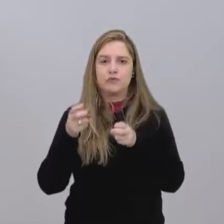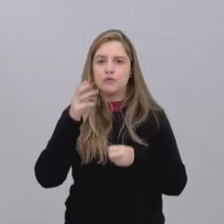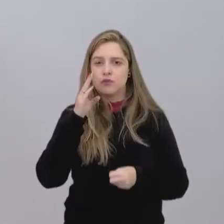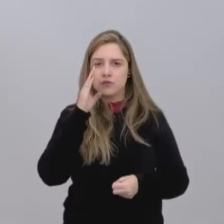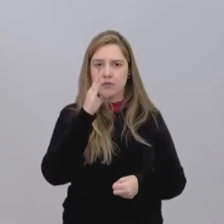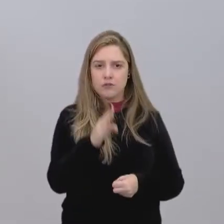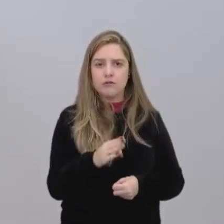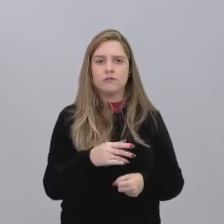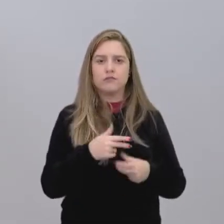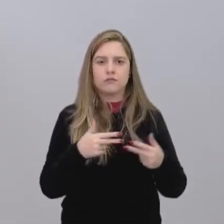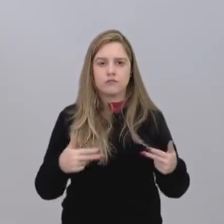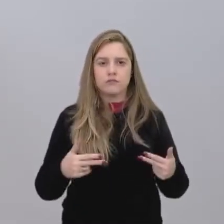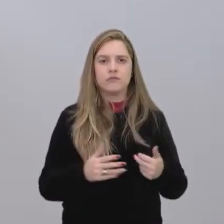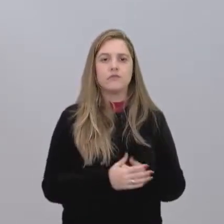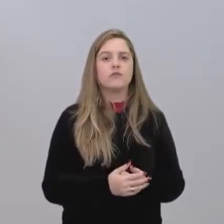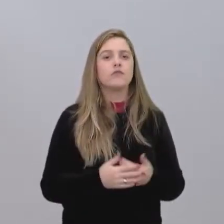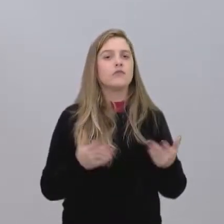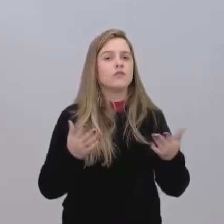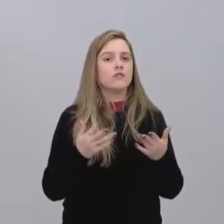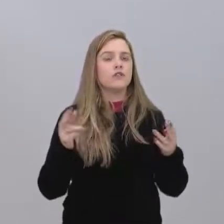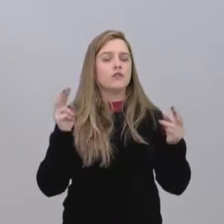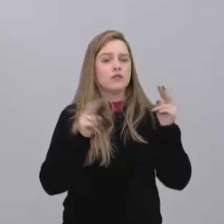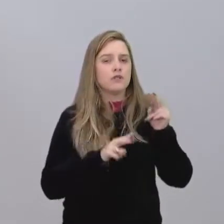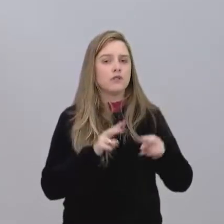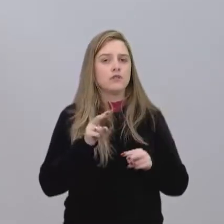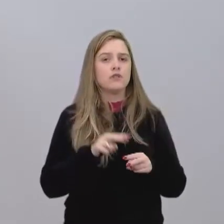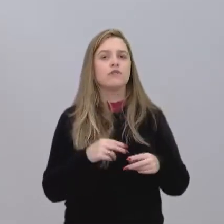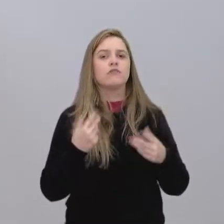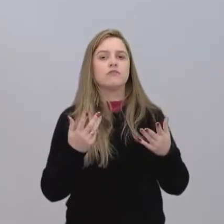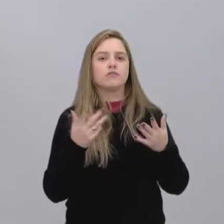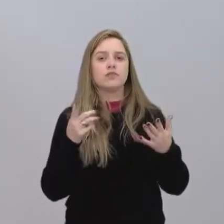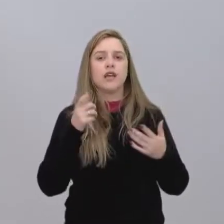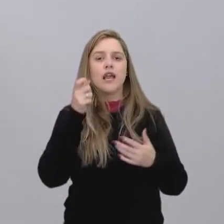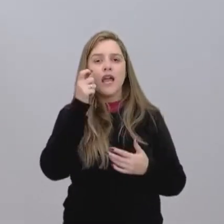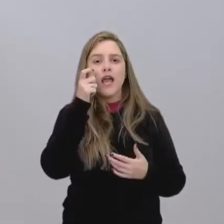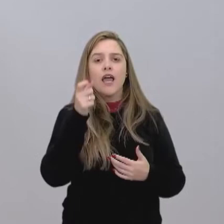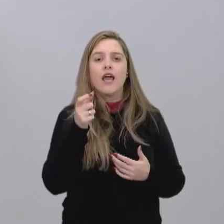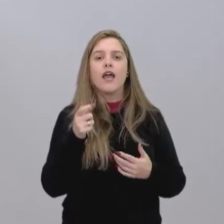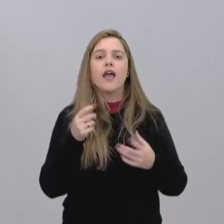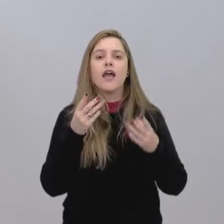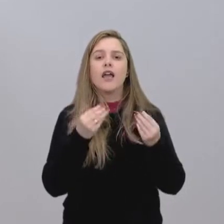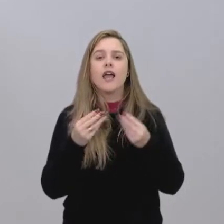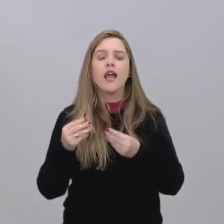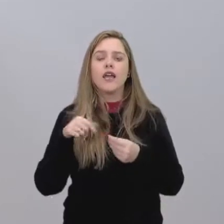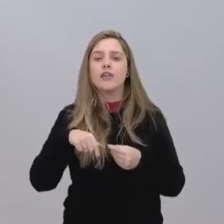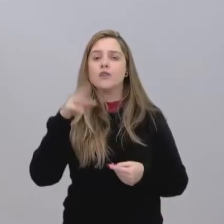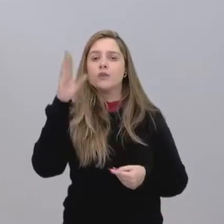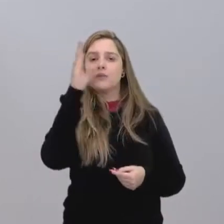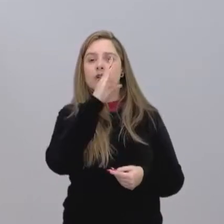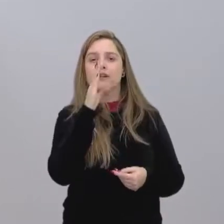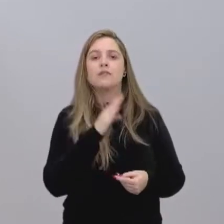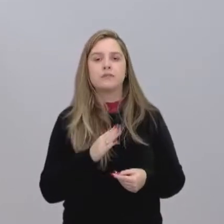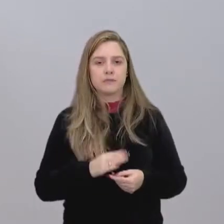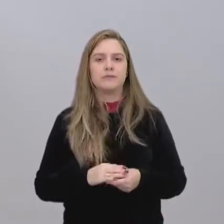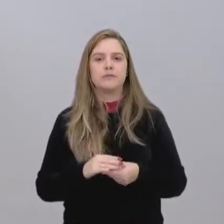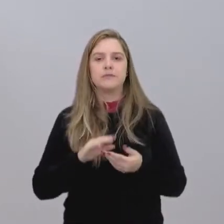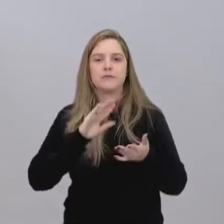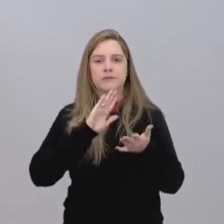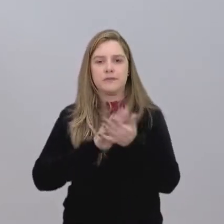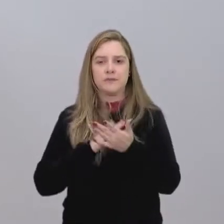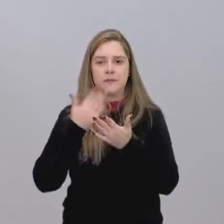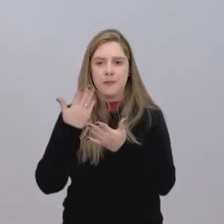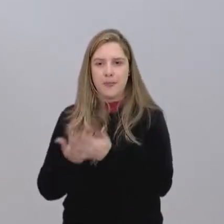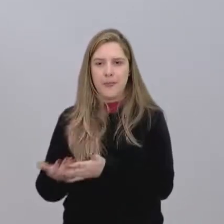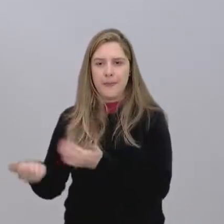dos agrotóxicos. E aí a gente tem um dado interessante a respeito do Brasil. Apesar de não ser um